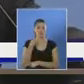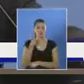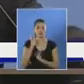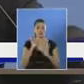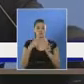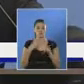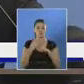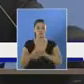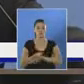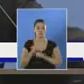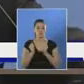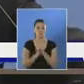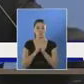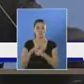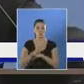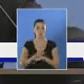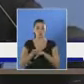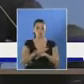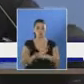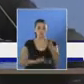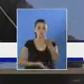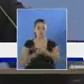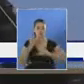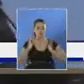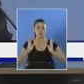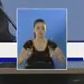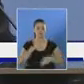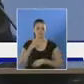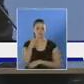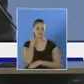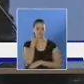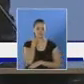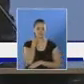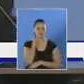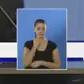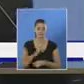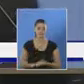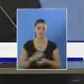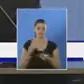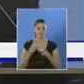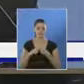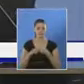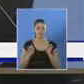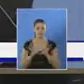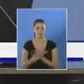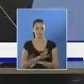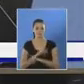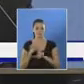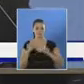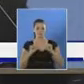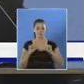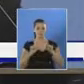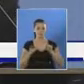de estarmos cooperando com elas para que os equipamentos públicos